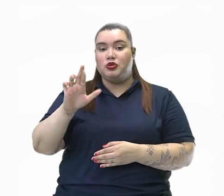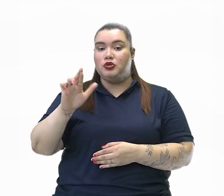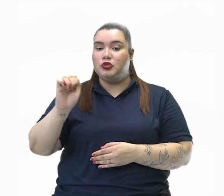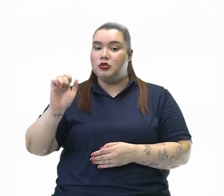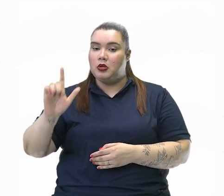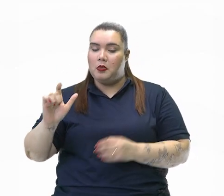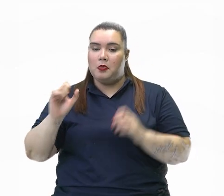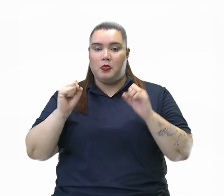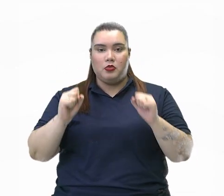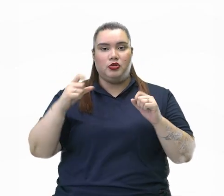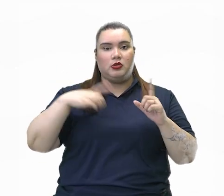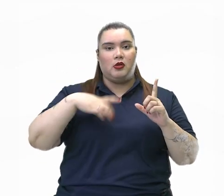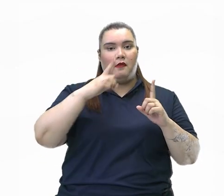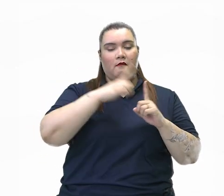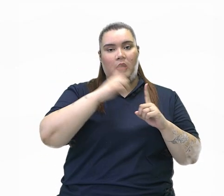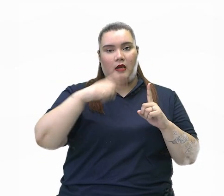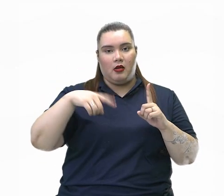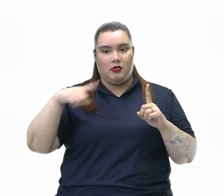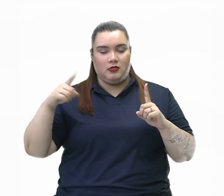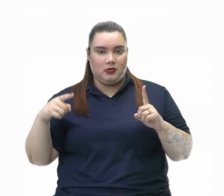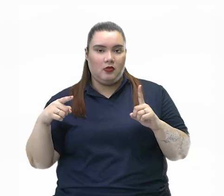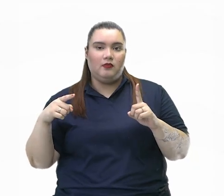pode ser, então, variar de uma dor